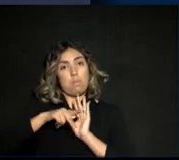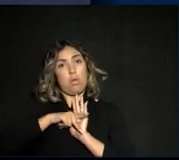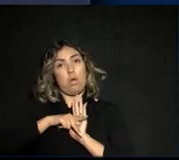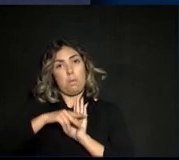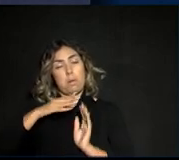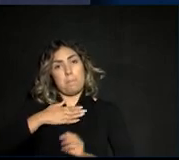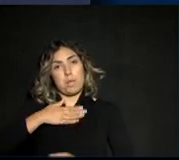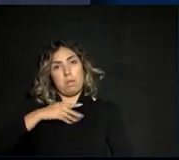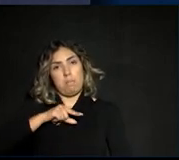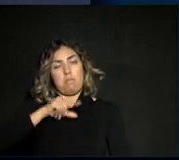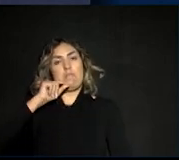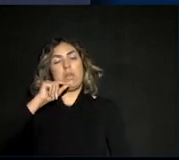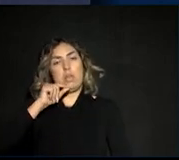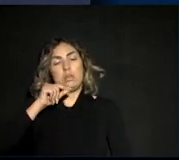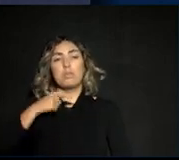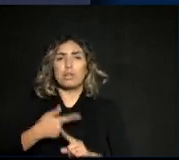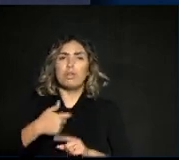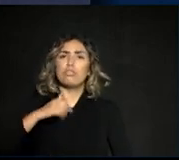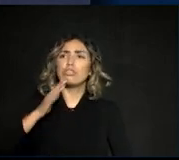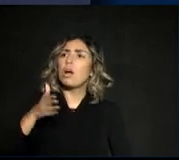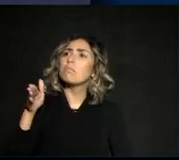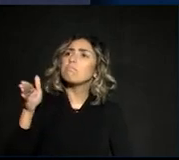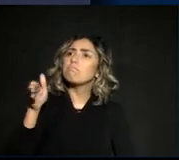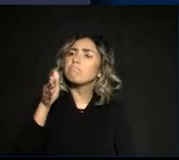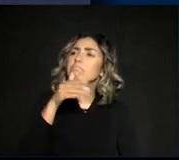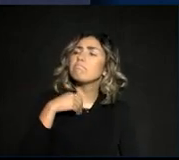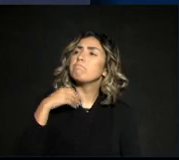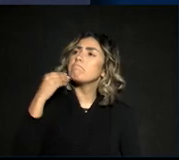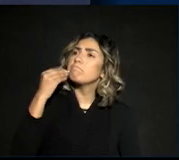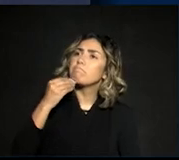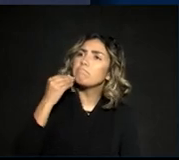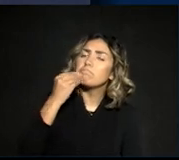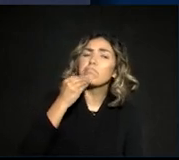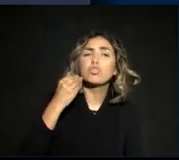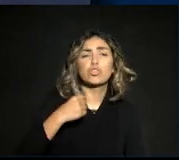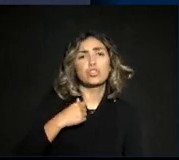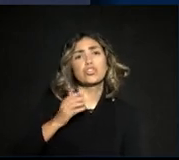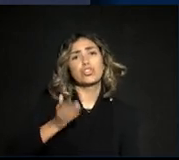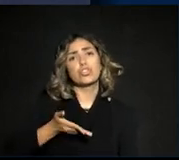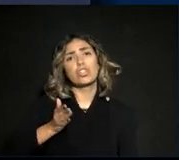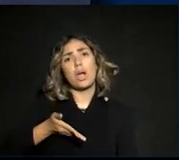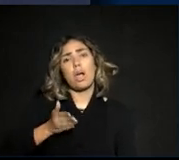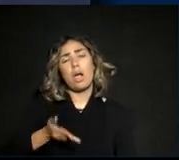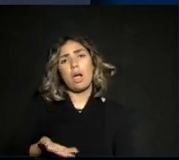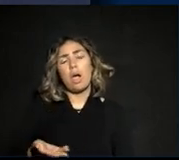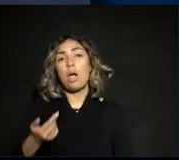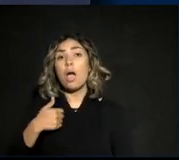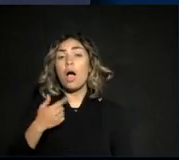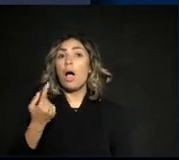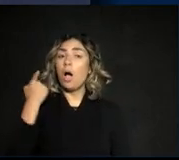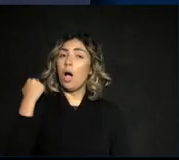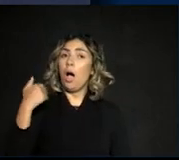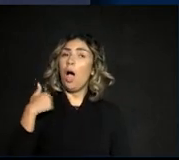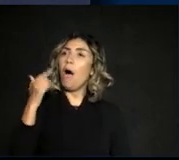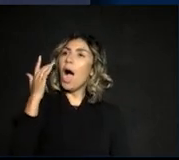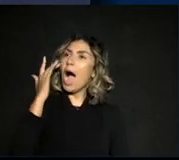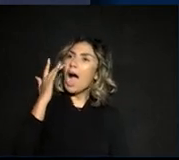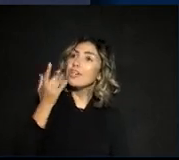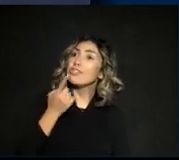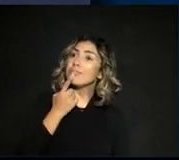da minha própria preferência, que eu já externei em outras ocasiões, em outros eventos. Eu já disse, assim, eu achava mesmo